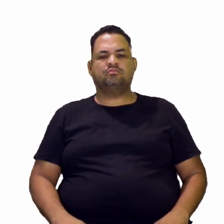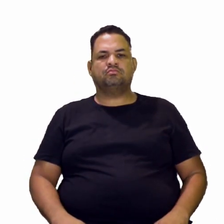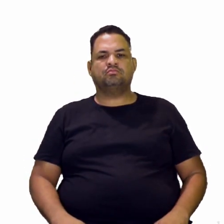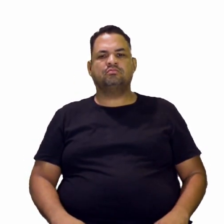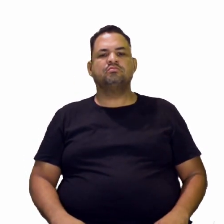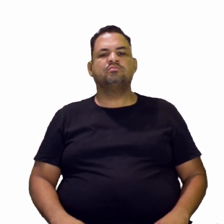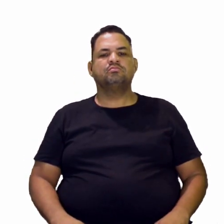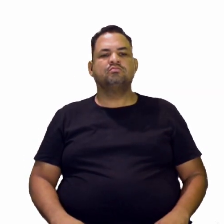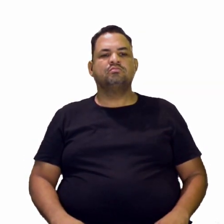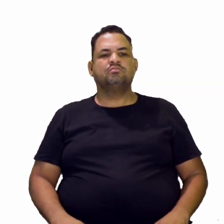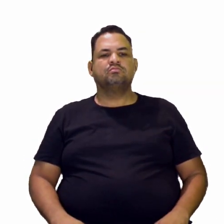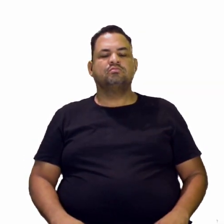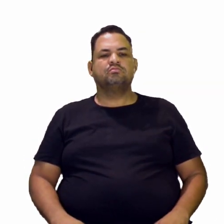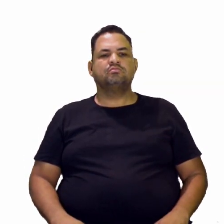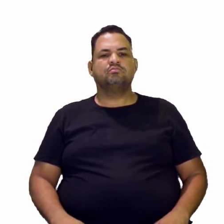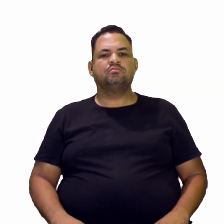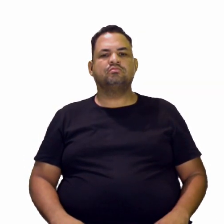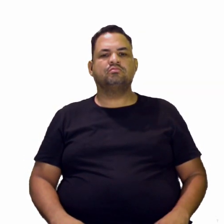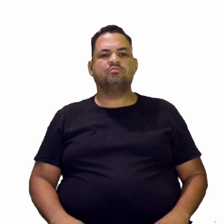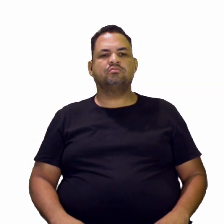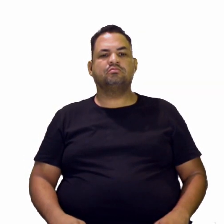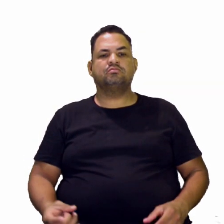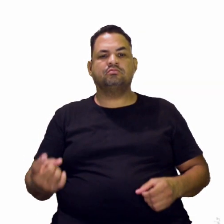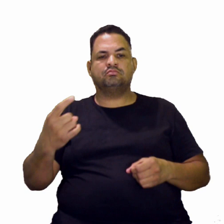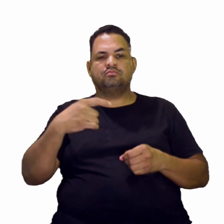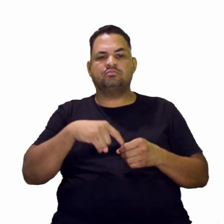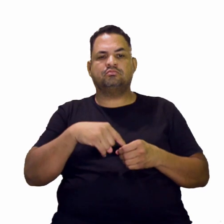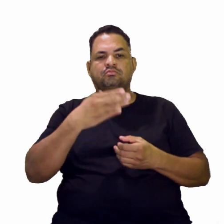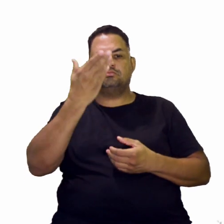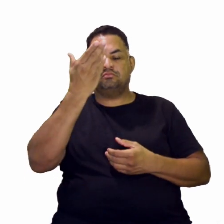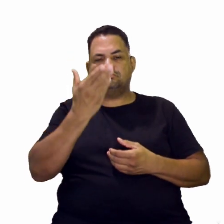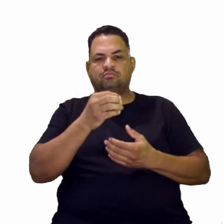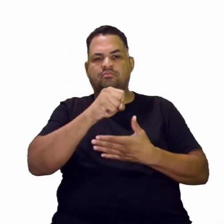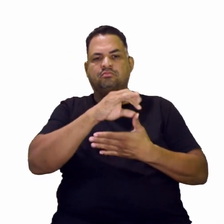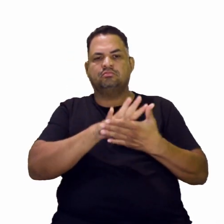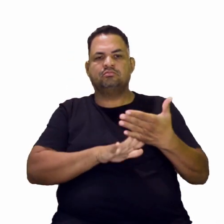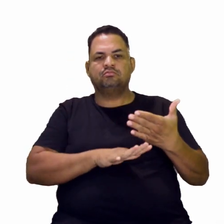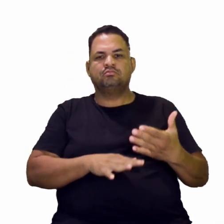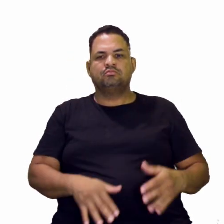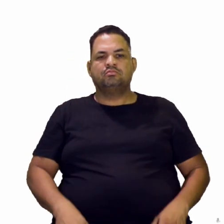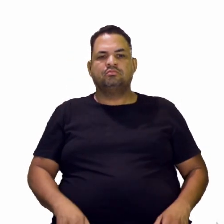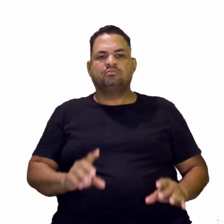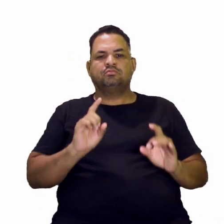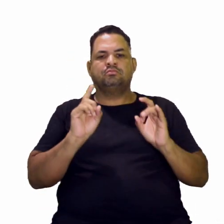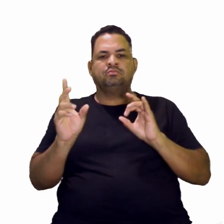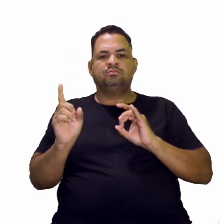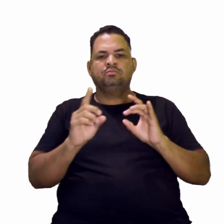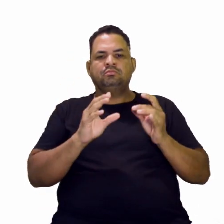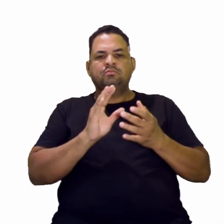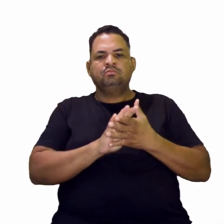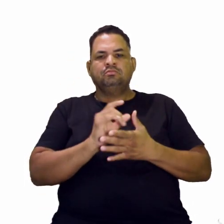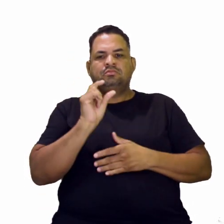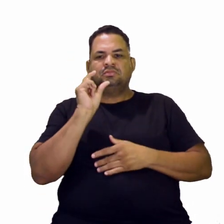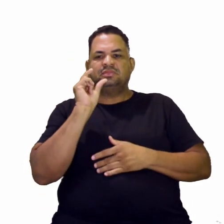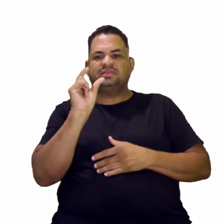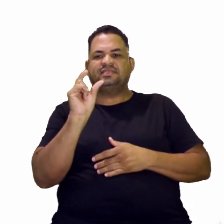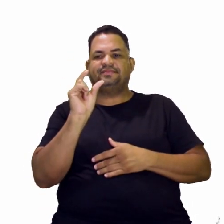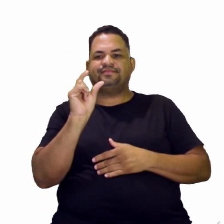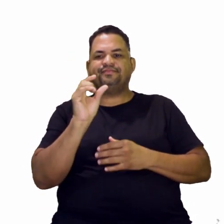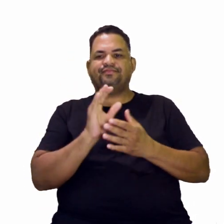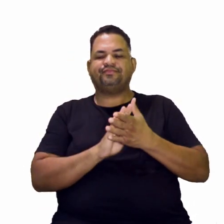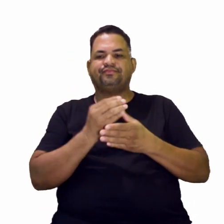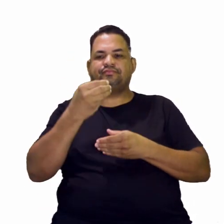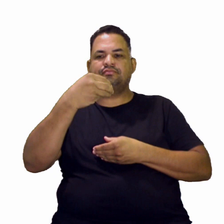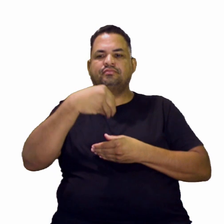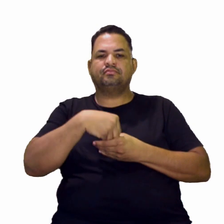utilizadas são... Vamos lá. Eu vou voltar na questão para a gente ver. De acordo, cada termo aqui em negrito, ele faz